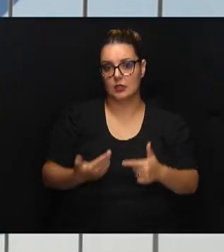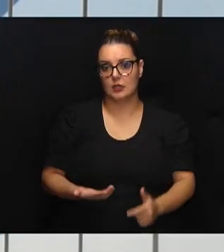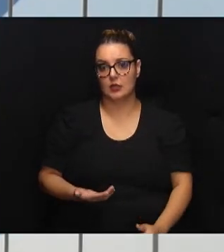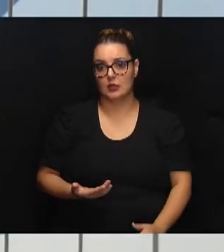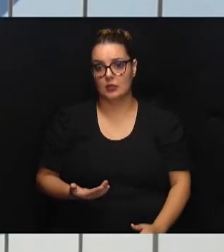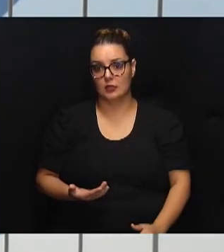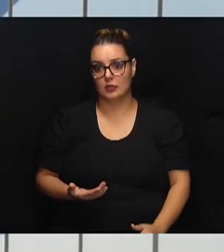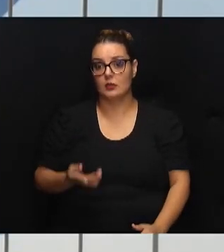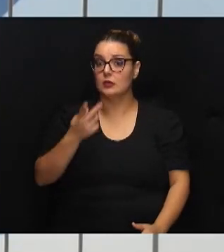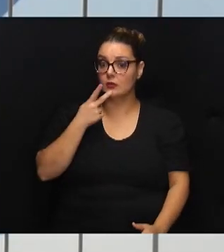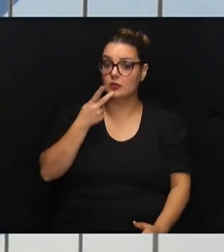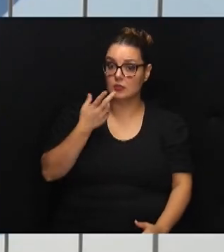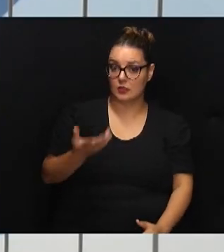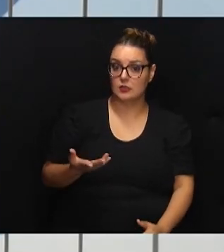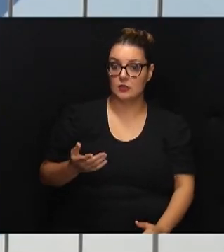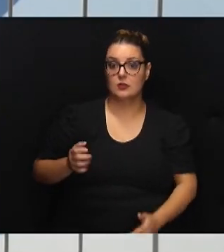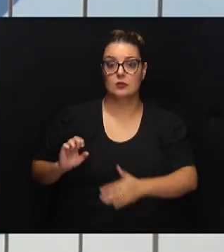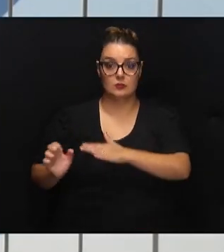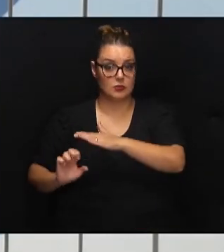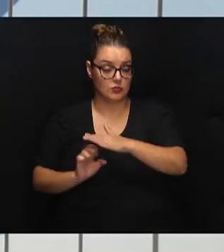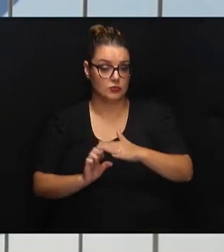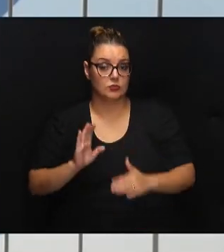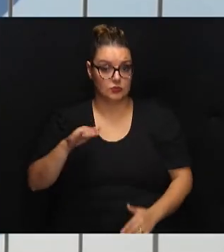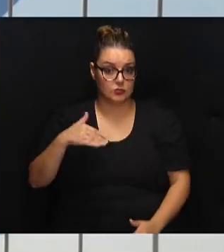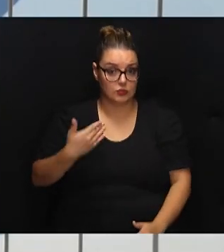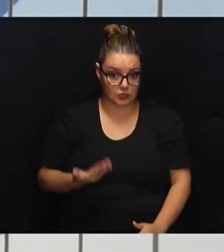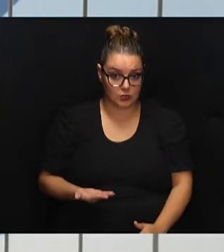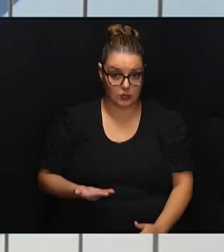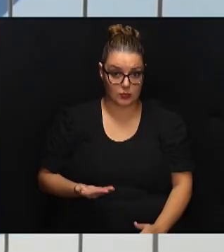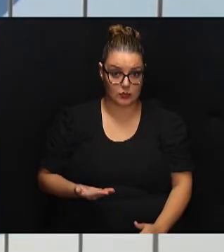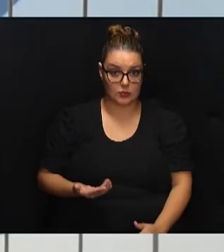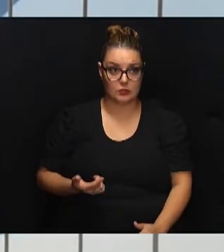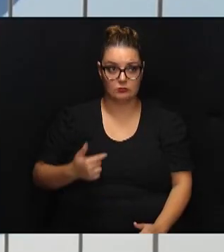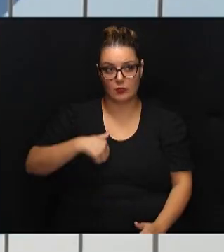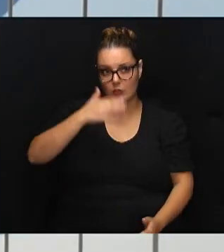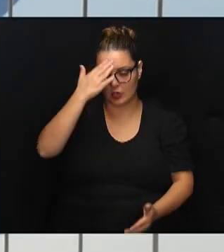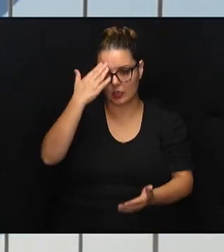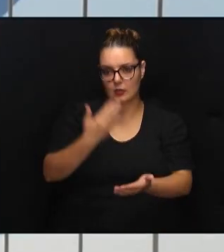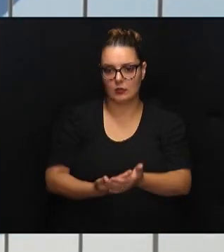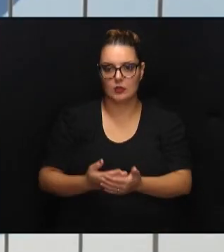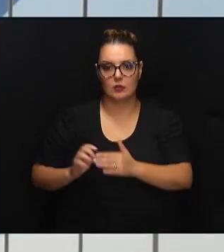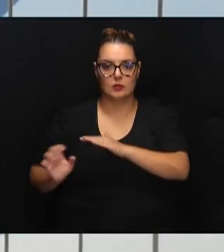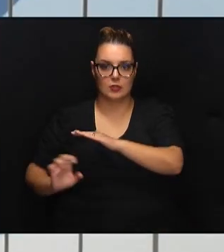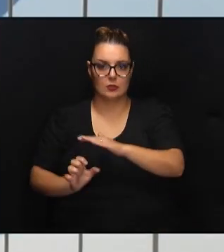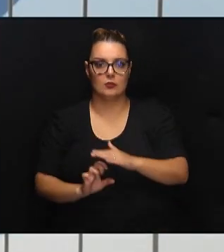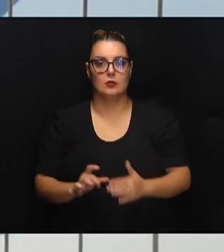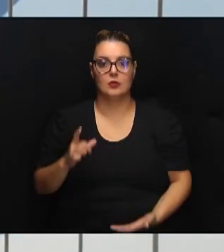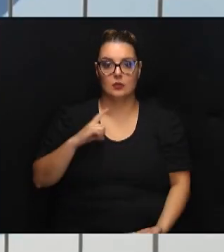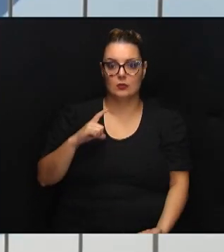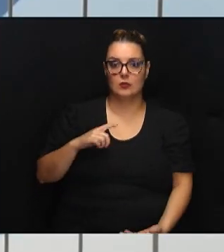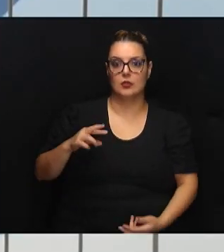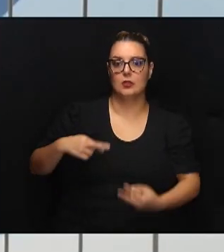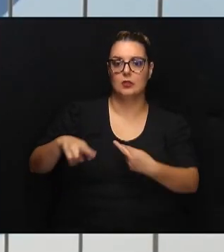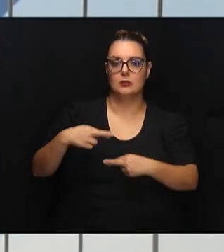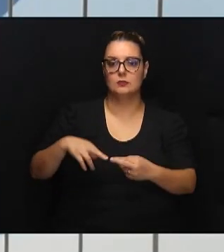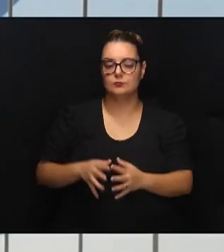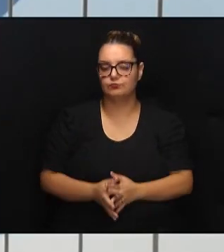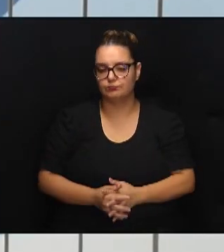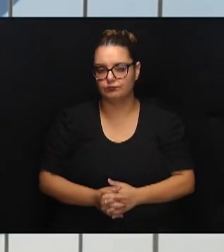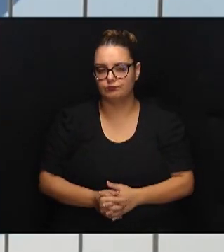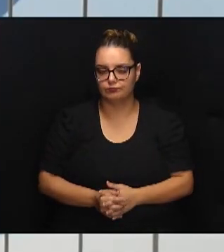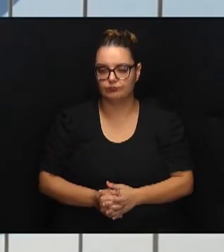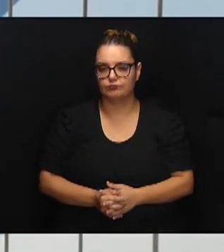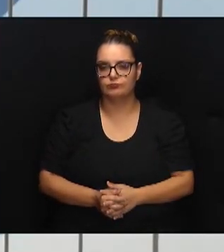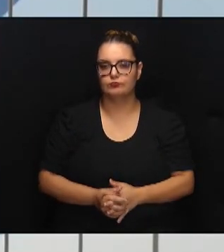E falando das empresas, né, quando eu acredito que as empresas, elas têm ainda aquela questão de